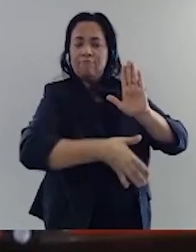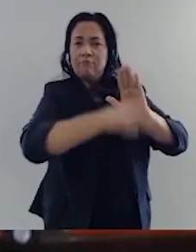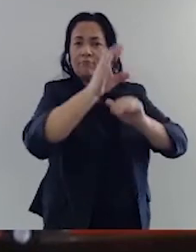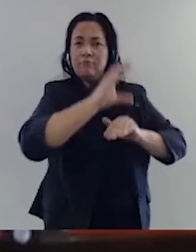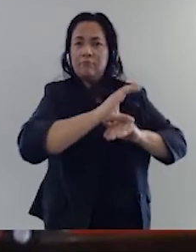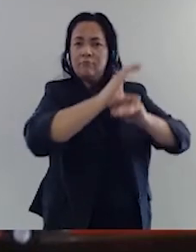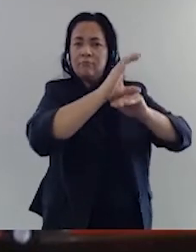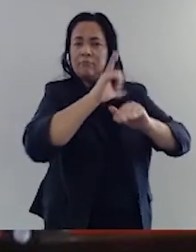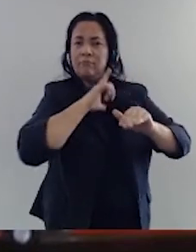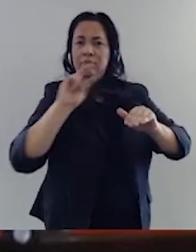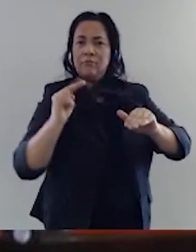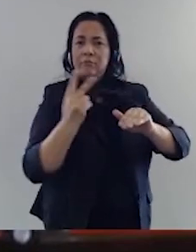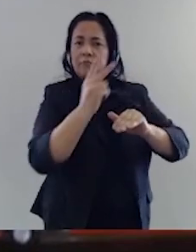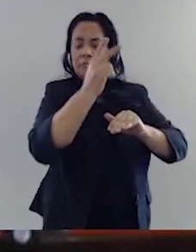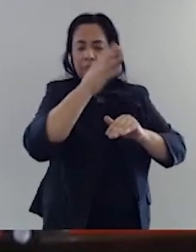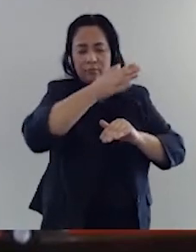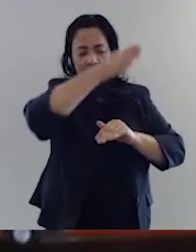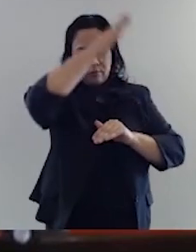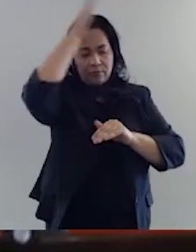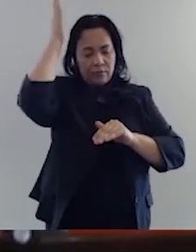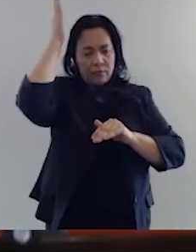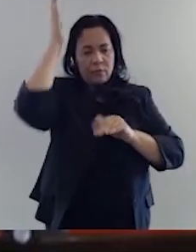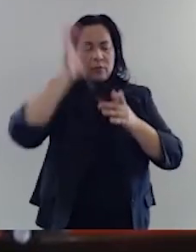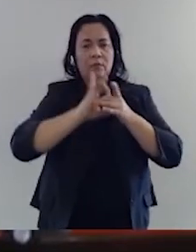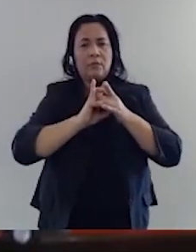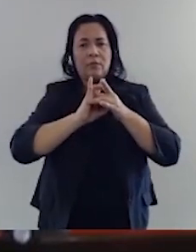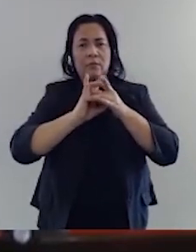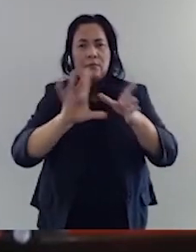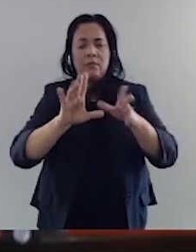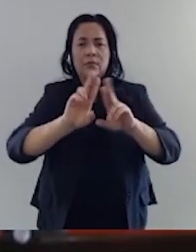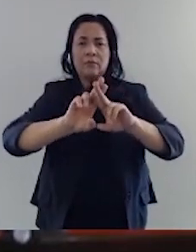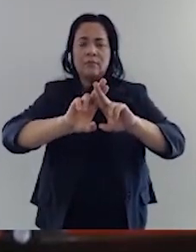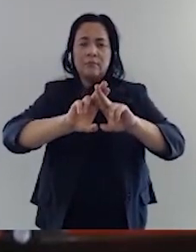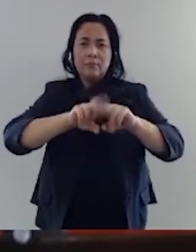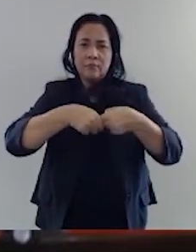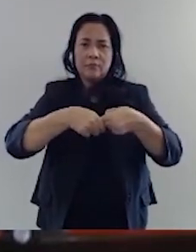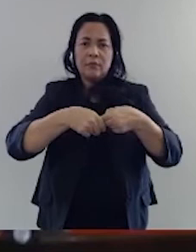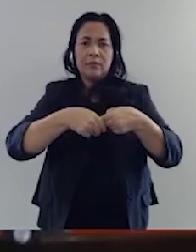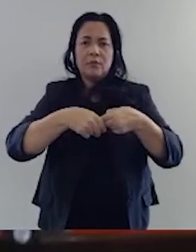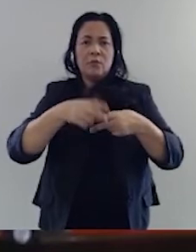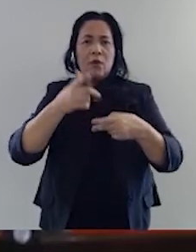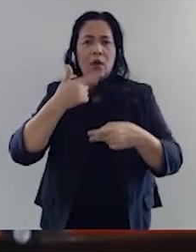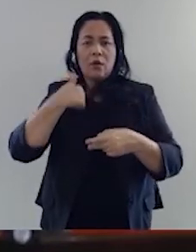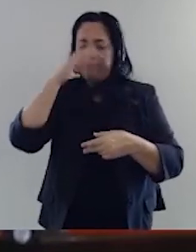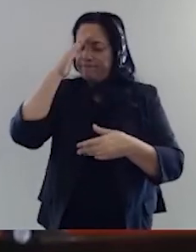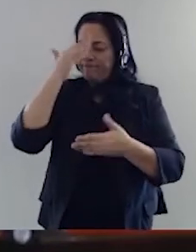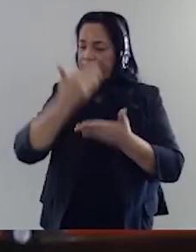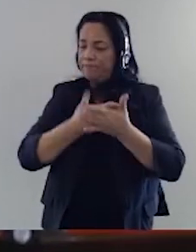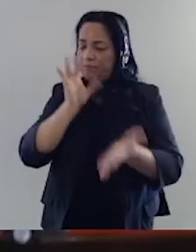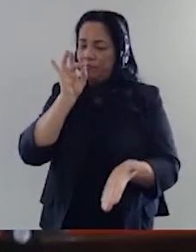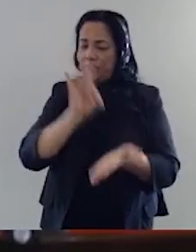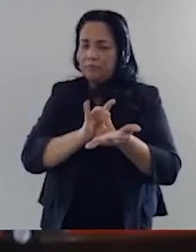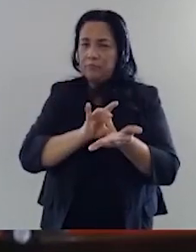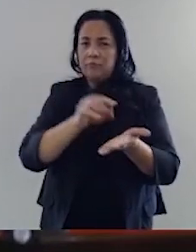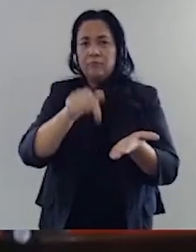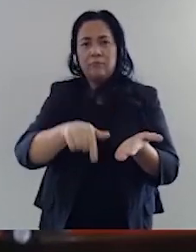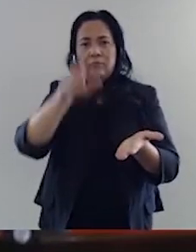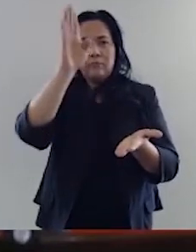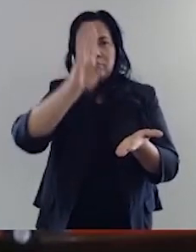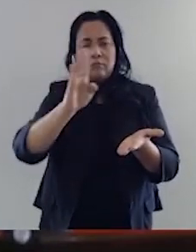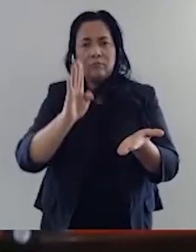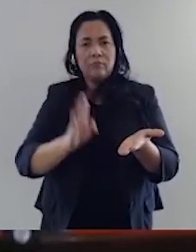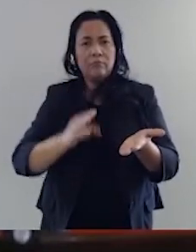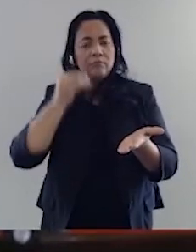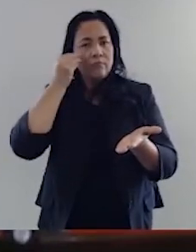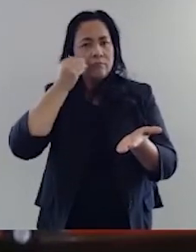os valores republicanos e democráticos. É por isso que eu estou convicto de que o Brasil, e a